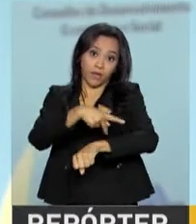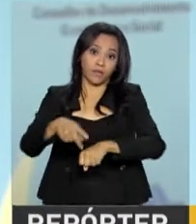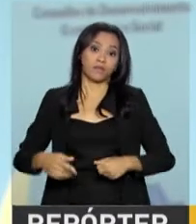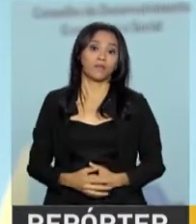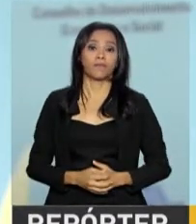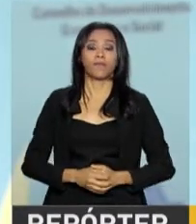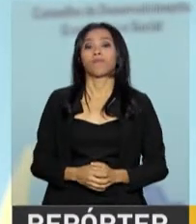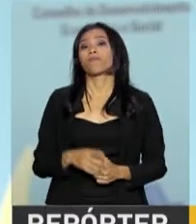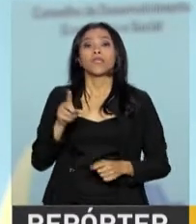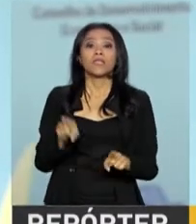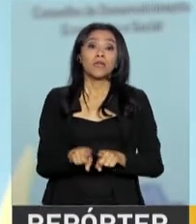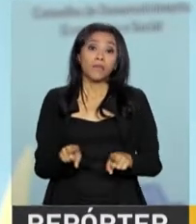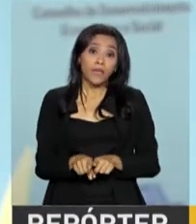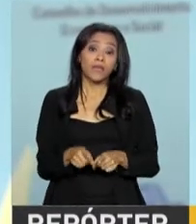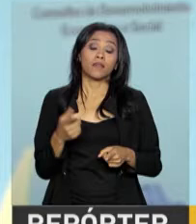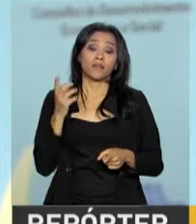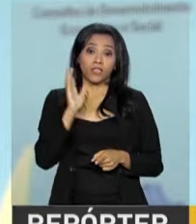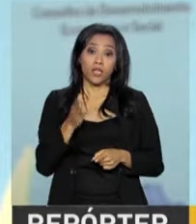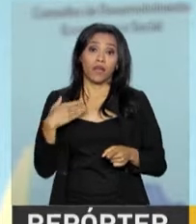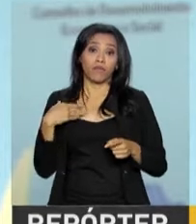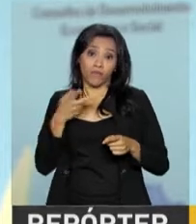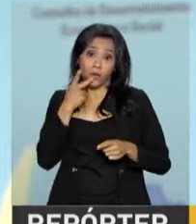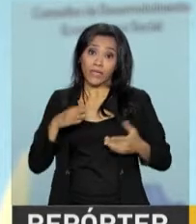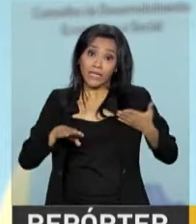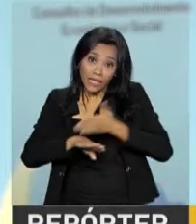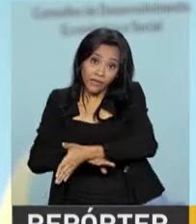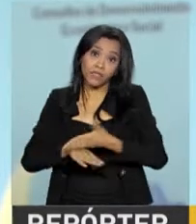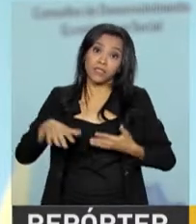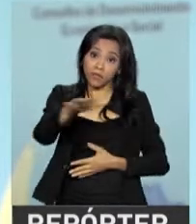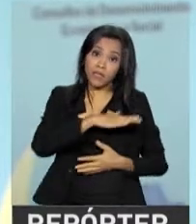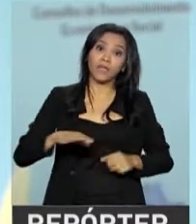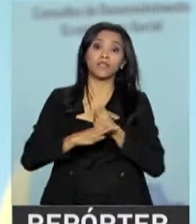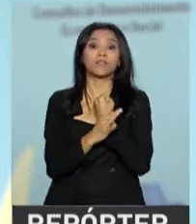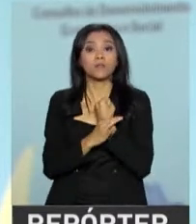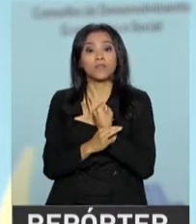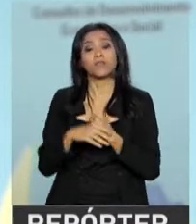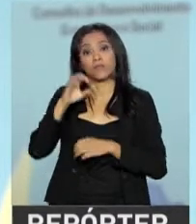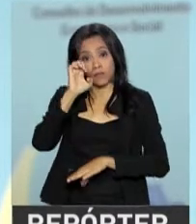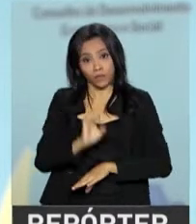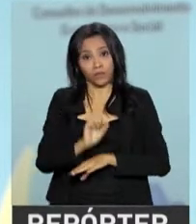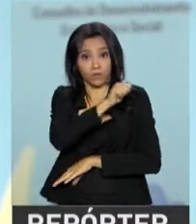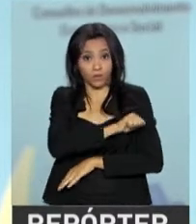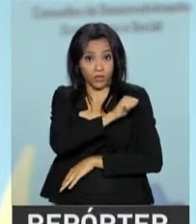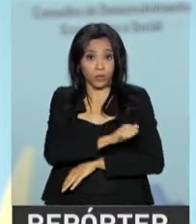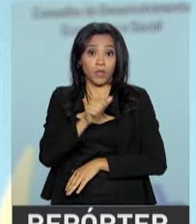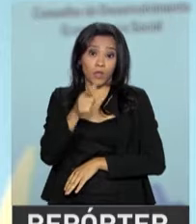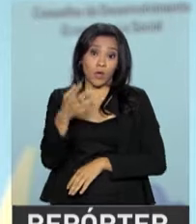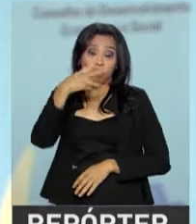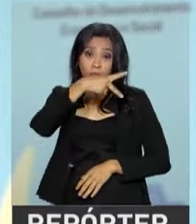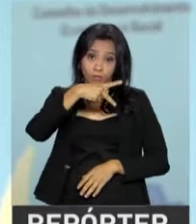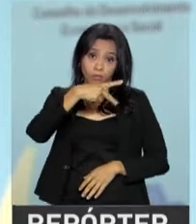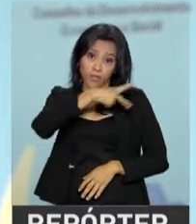os motivos que levaram o governo a decretar intervenção federal na segurança pública do Rio de Janeiro. Michel Temer confirmou a verba